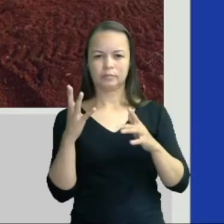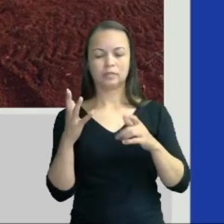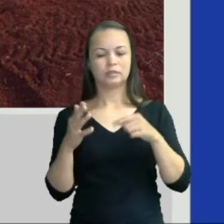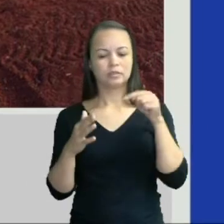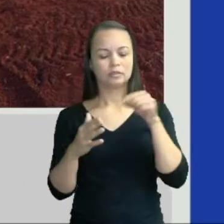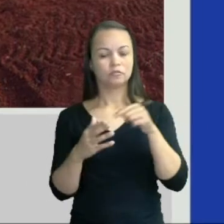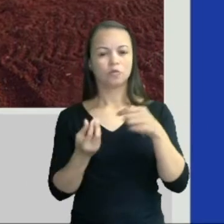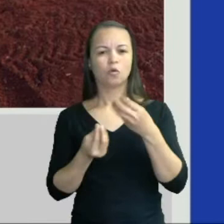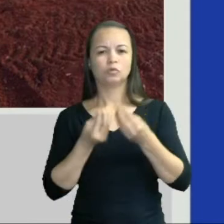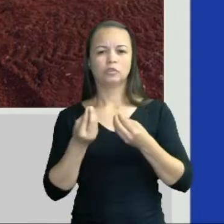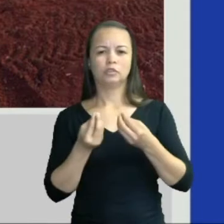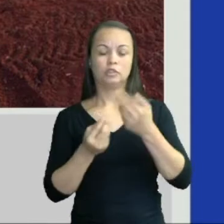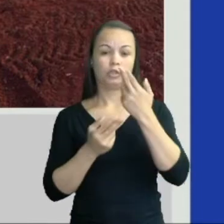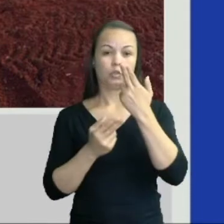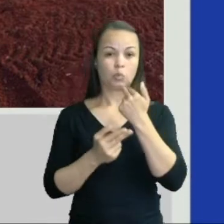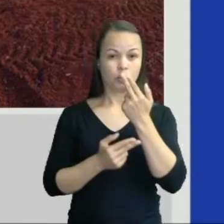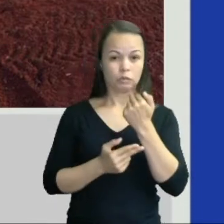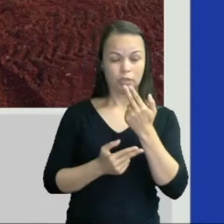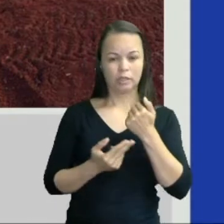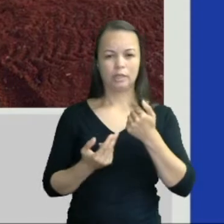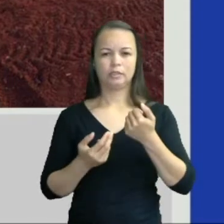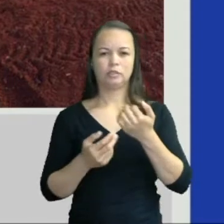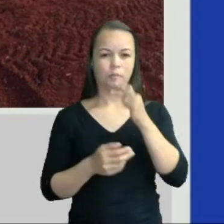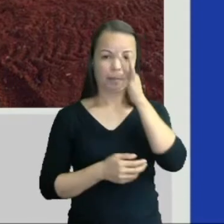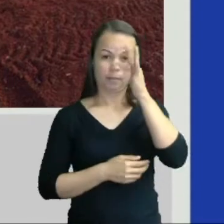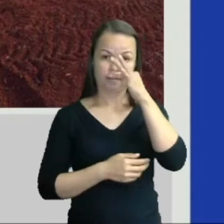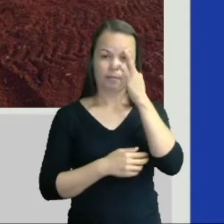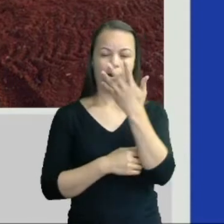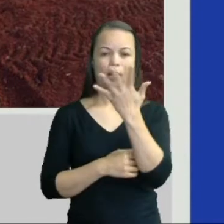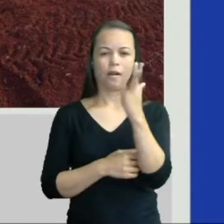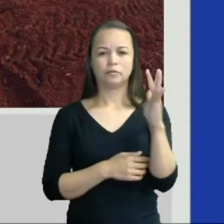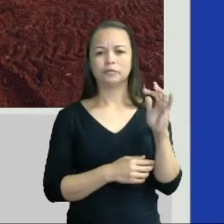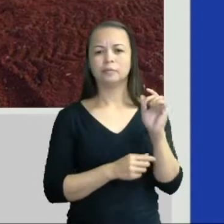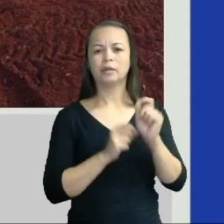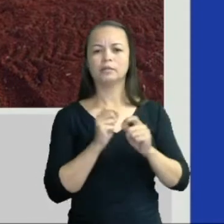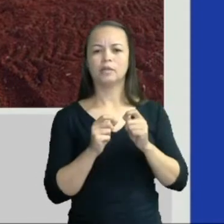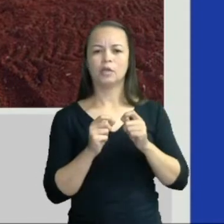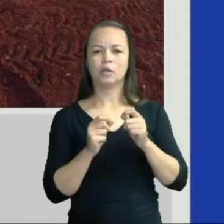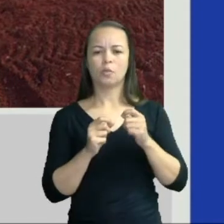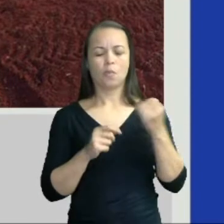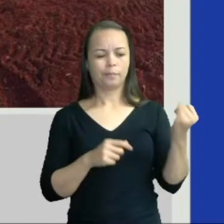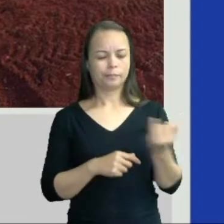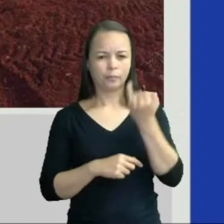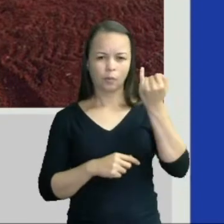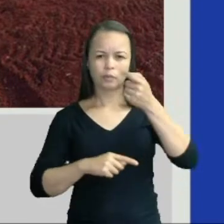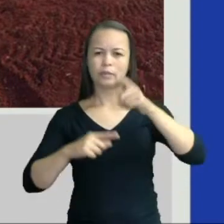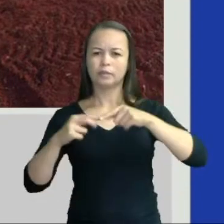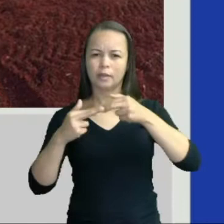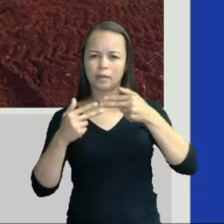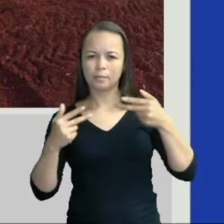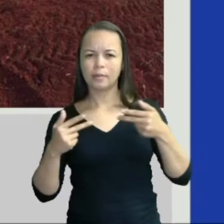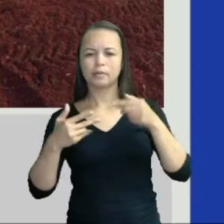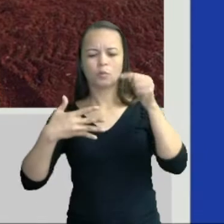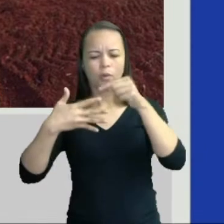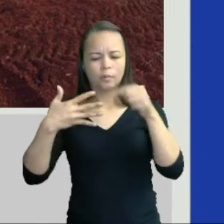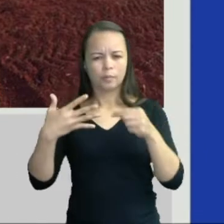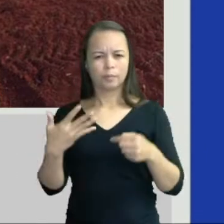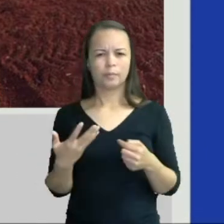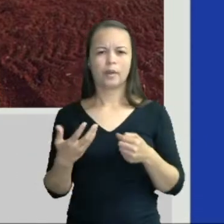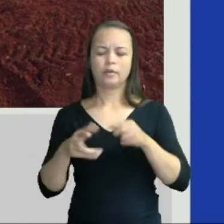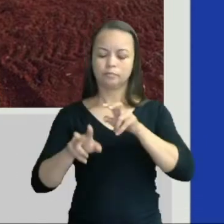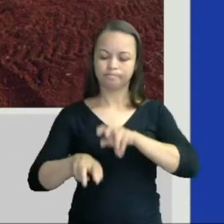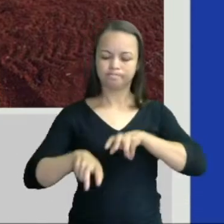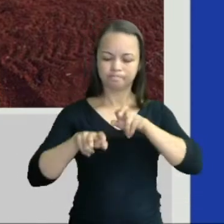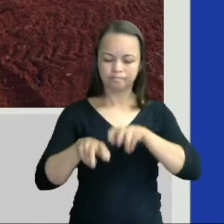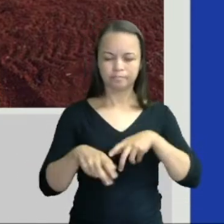nutrientes para as plantas e é um importante elemento na produção agrícola, pois é a partir